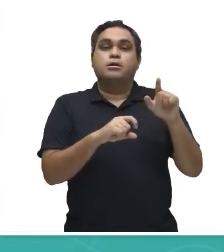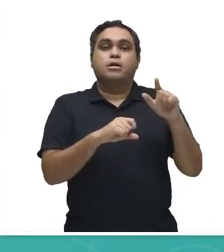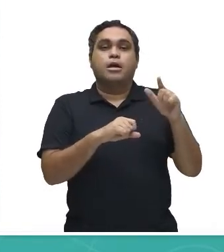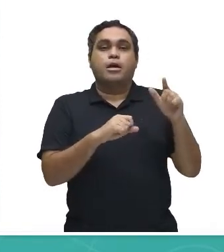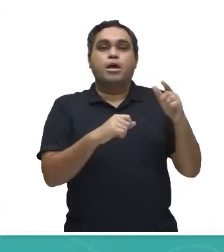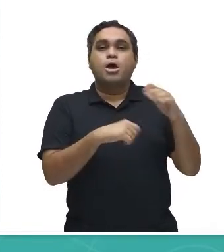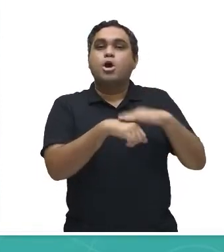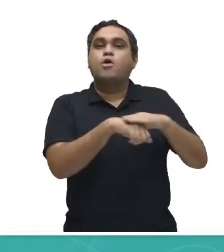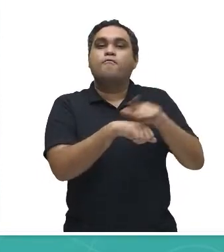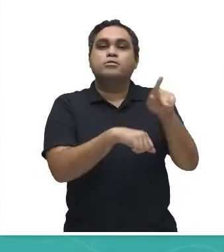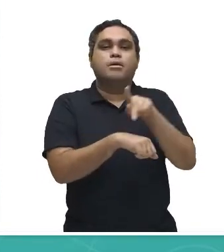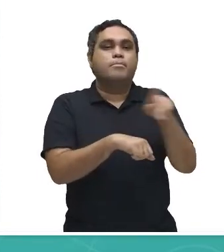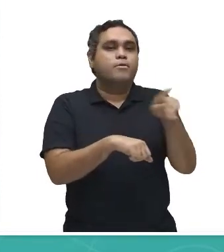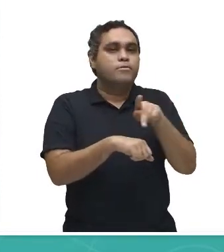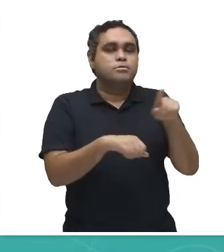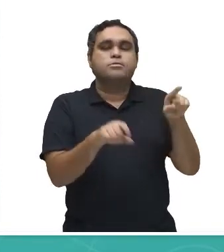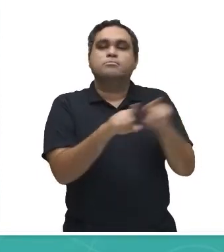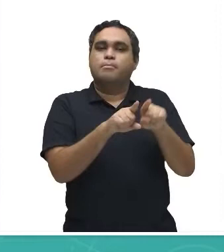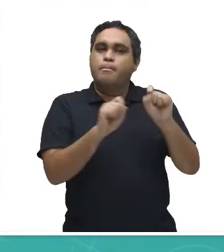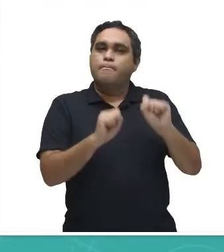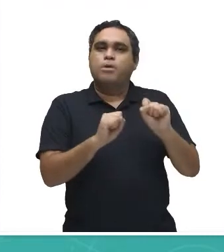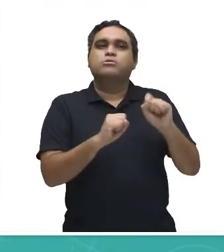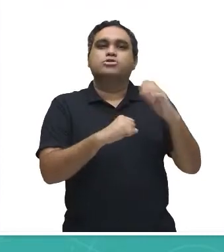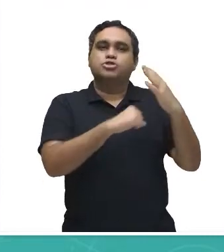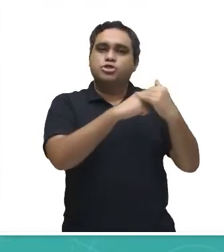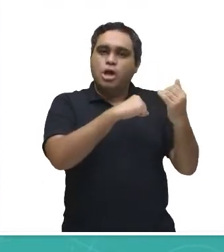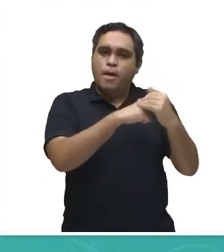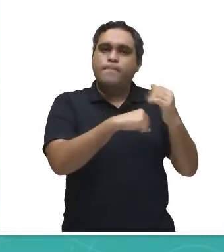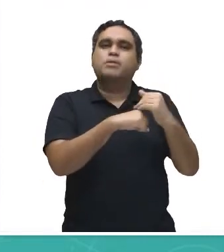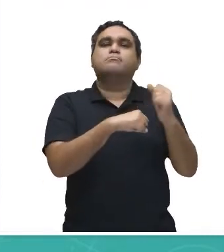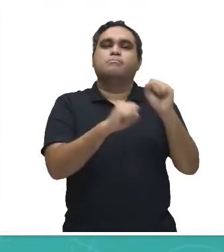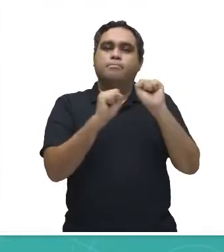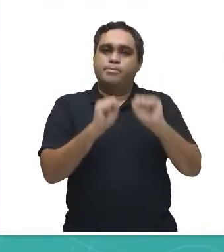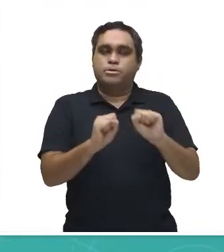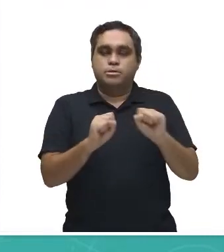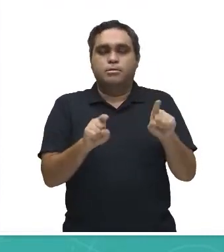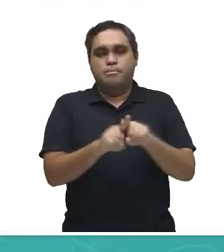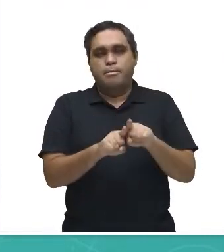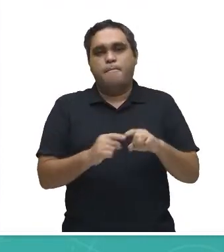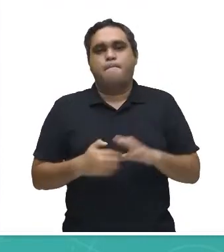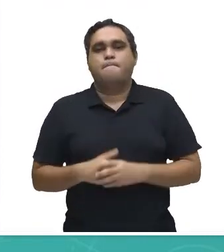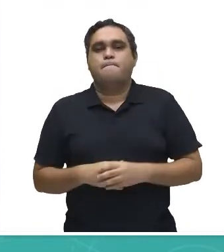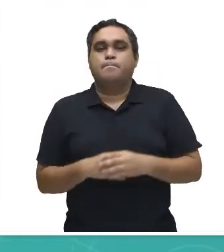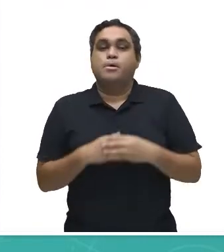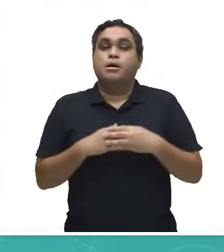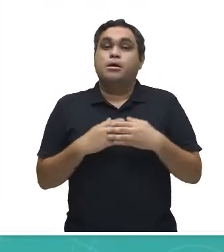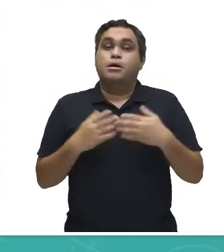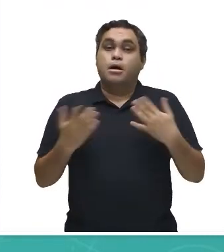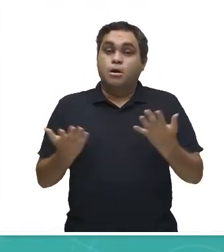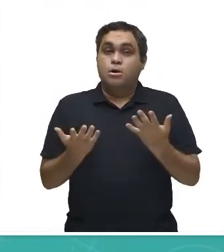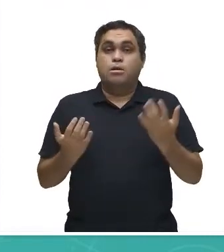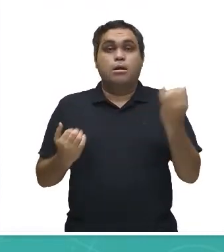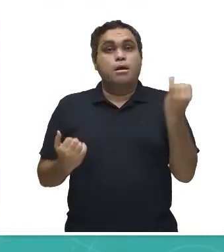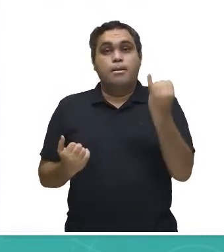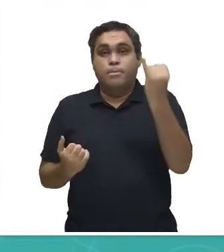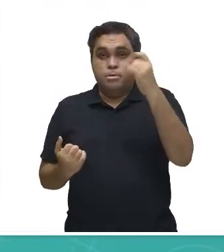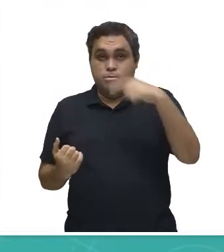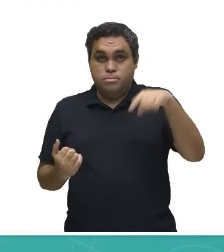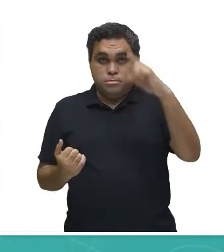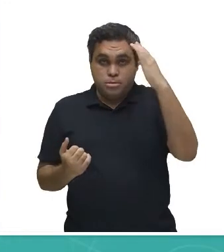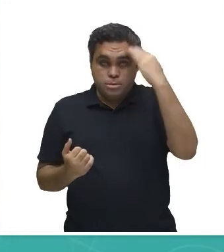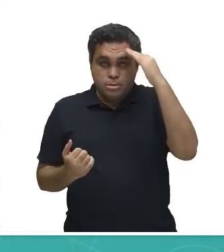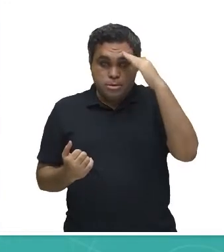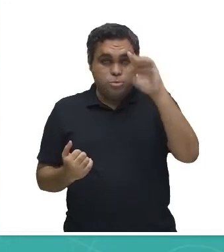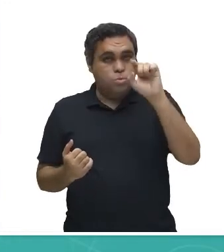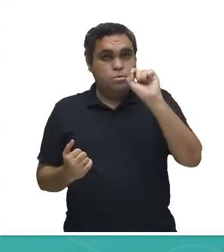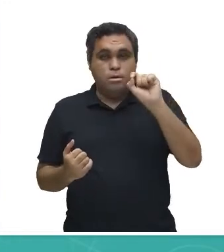Ananias e Audilene, que eles respondem vocês, tá bom? E agora, é importante também que vocês entendam que o Zumbi